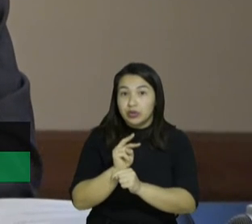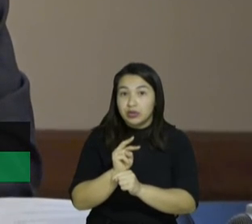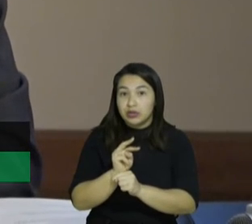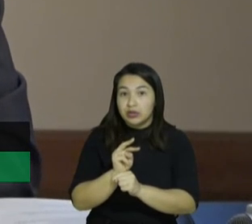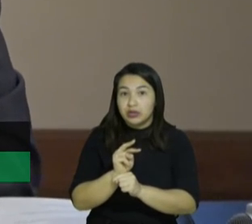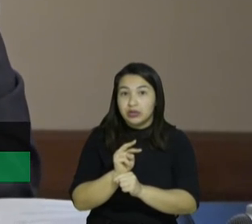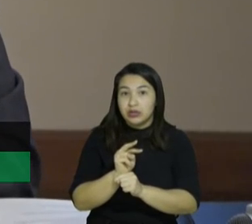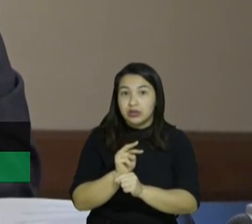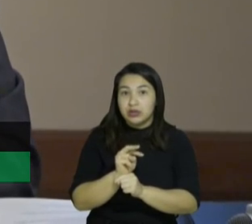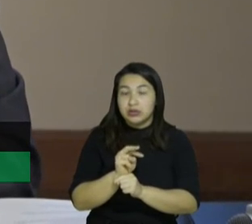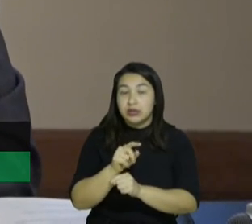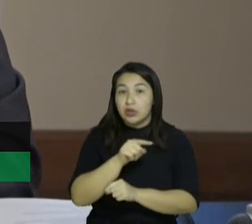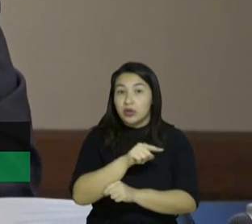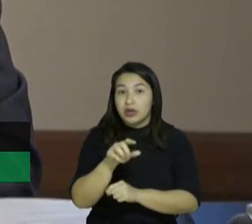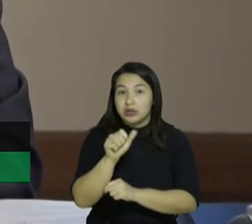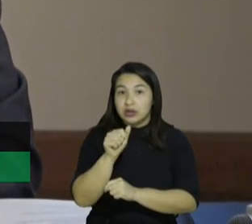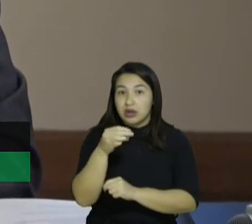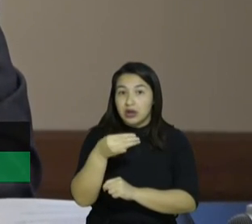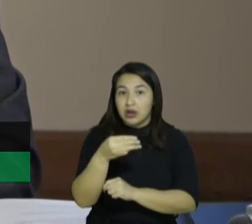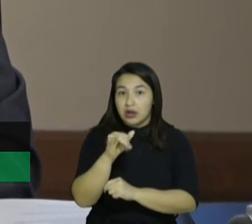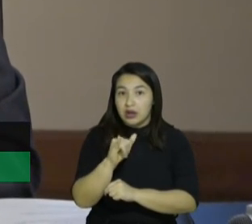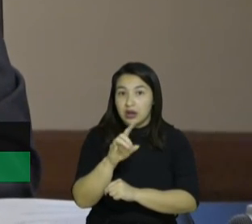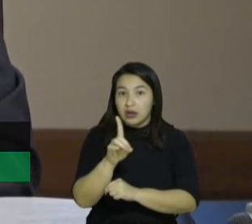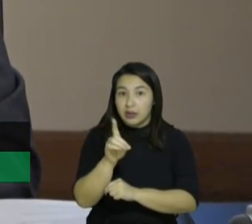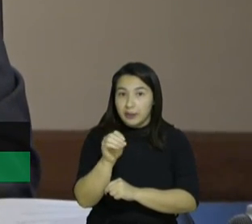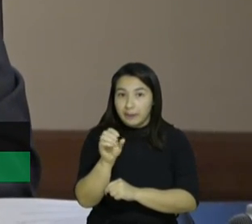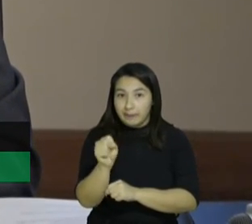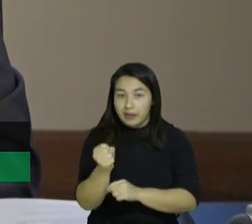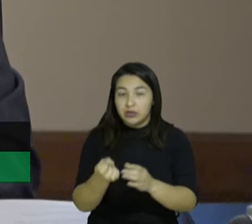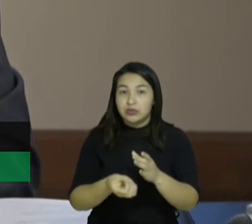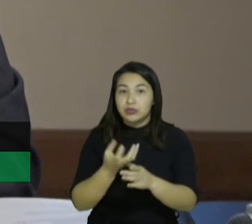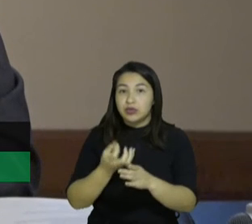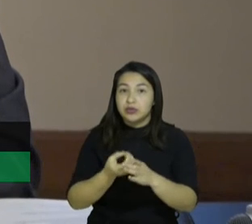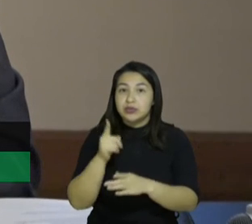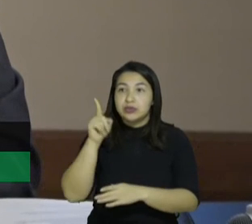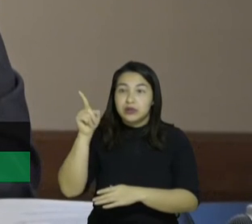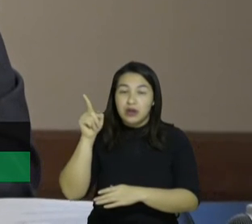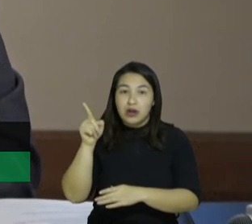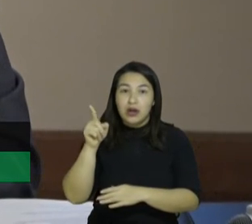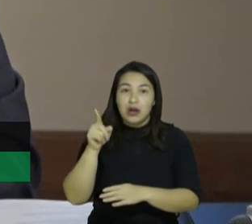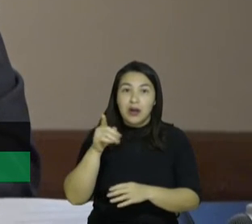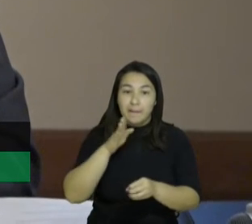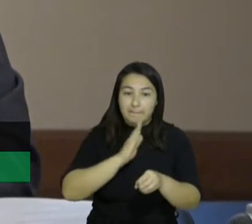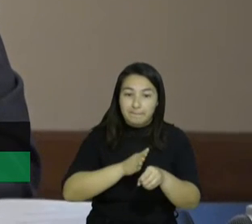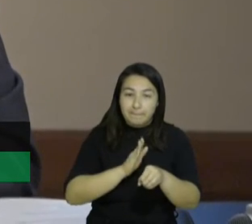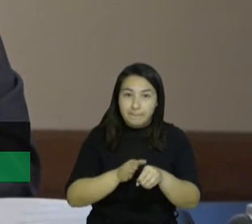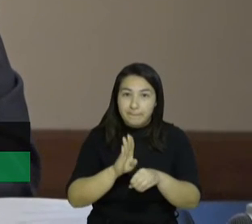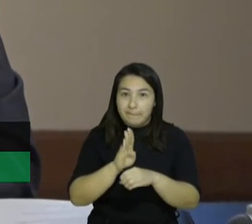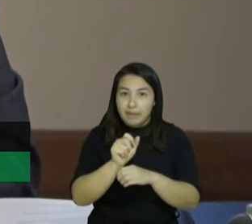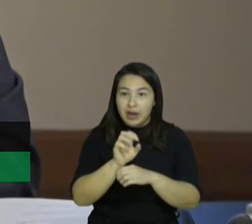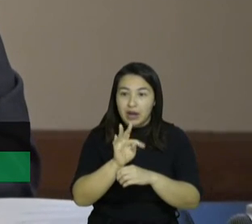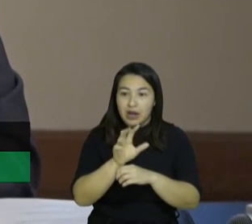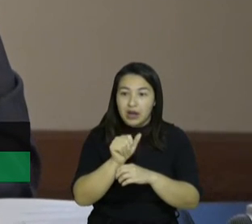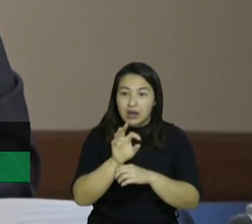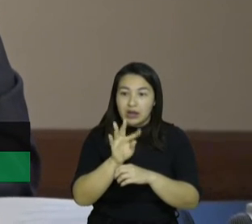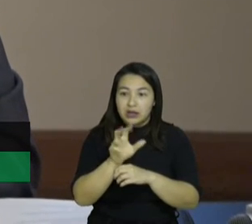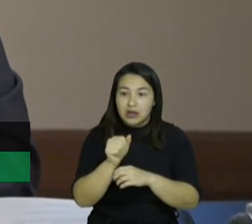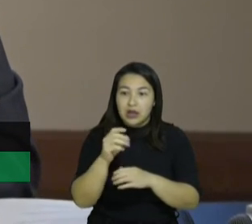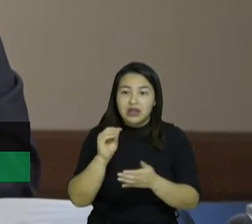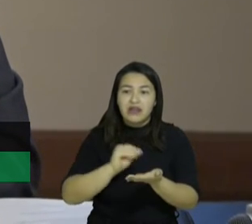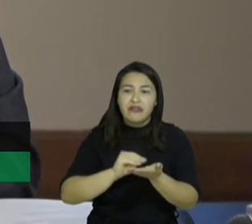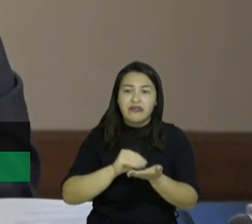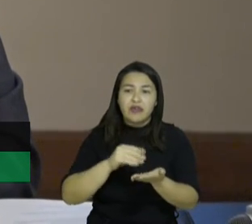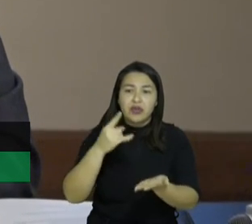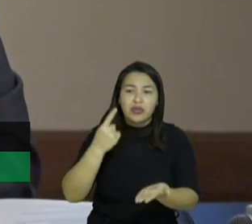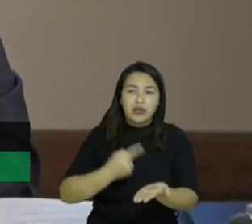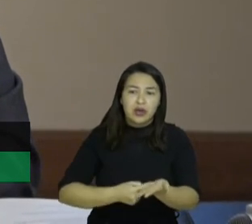dos amidos produzidos na Europa tipo batata trigo etc e a outra é a falta do acordo como um todo porque onde